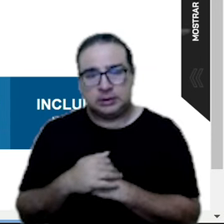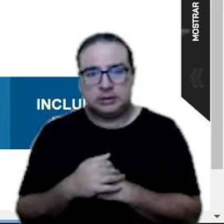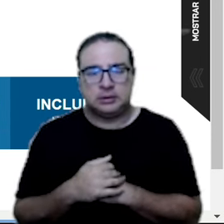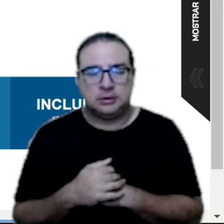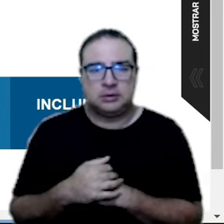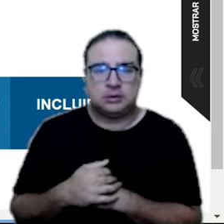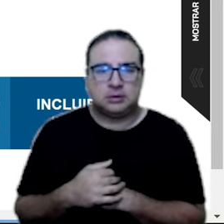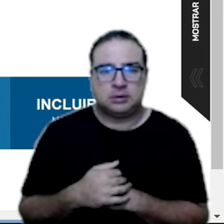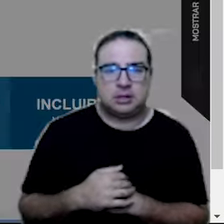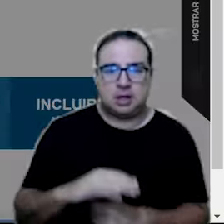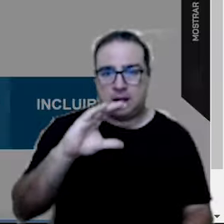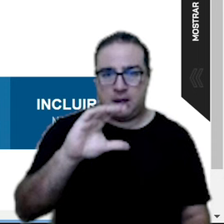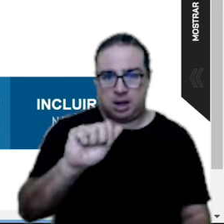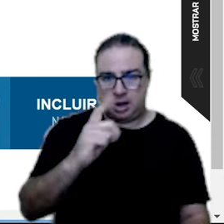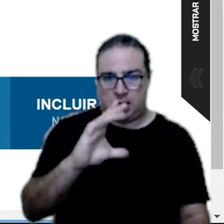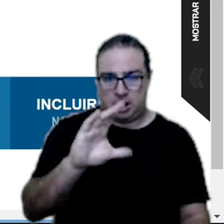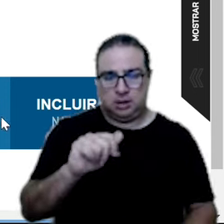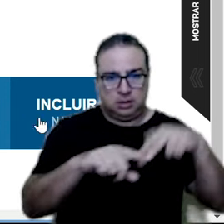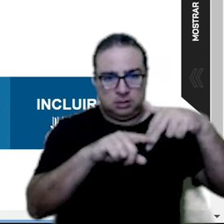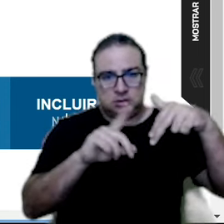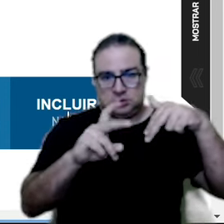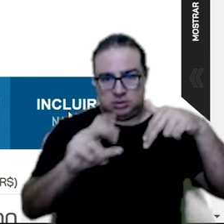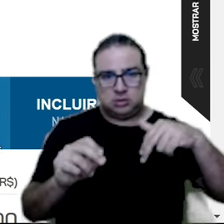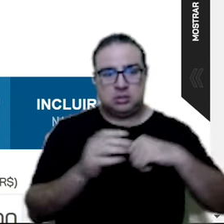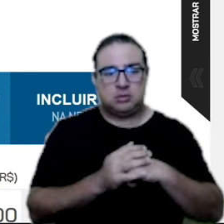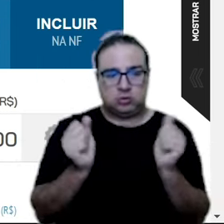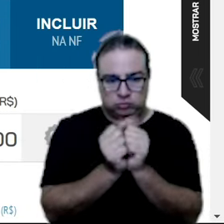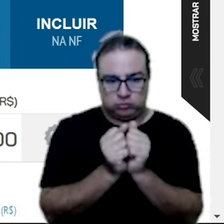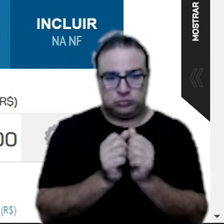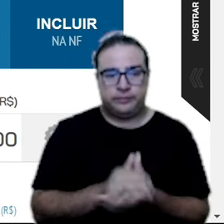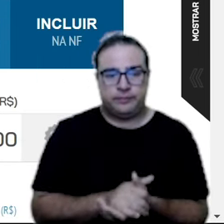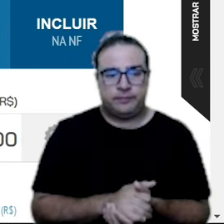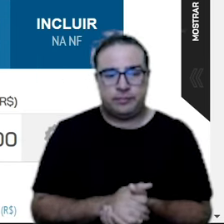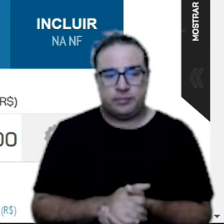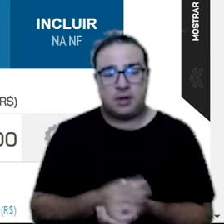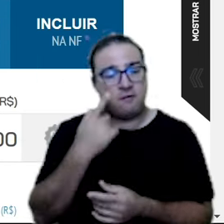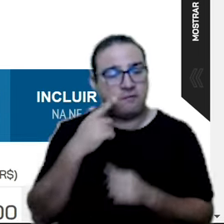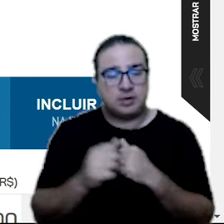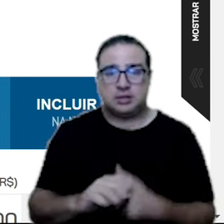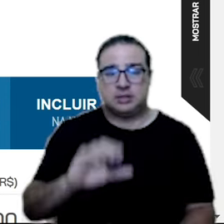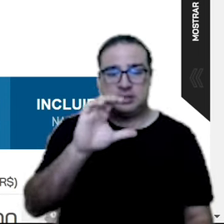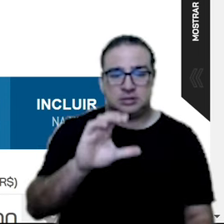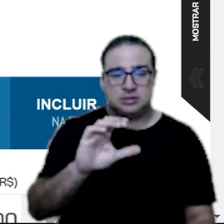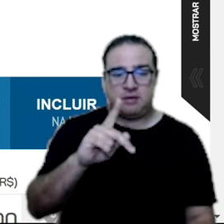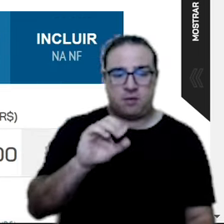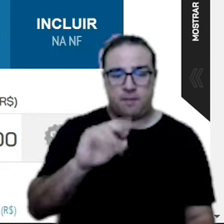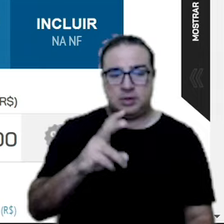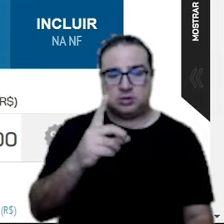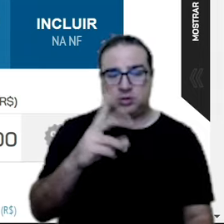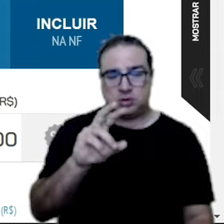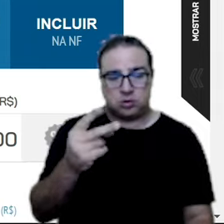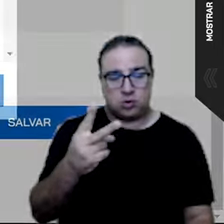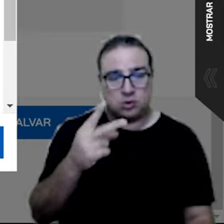aparecer a calça 150 eu incluo repara a cfop 5102